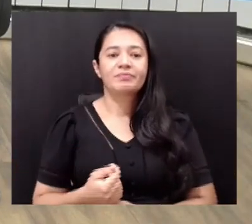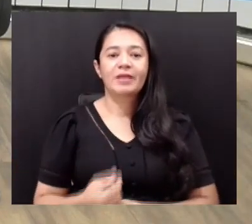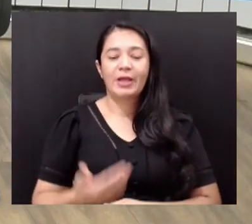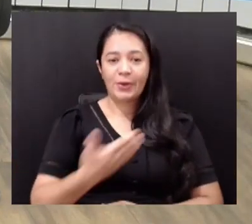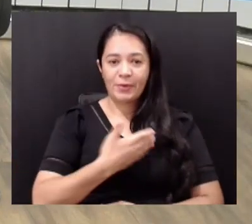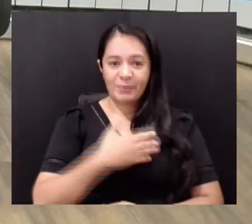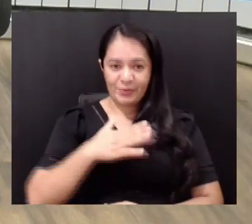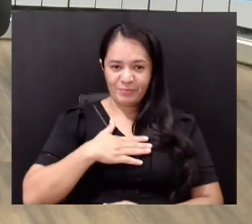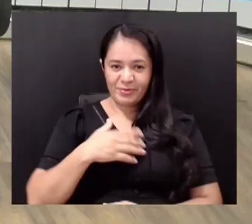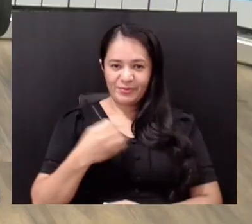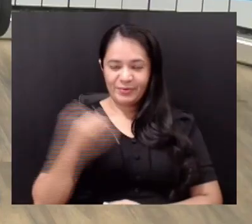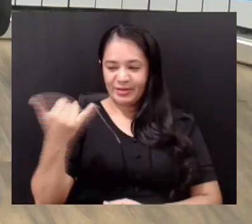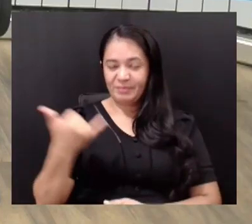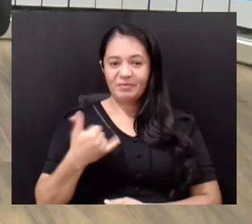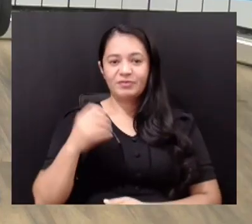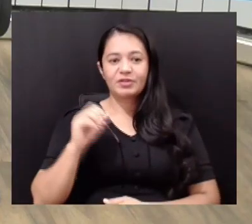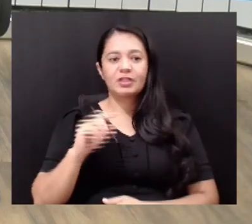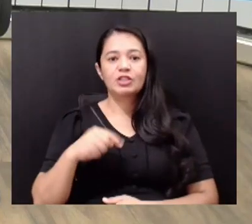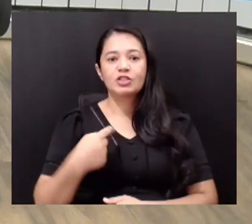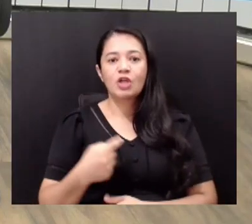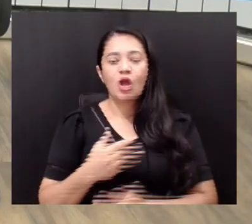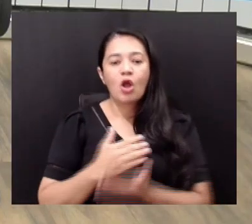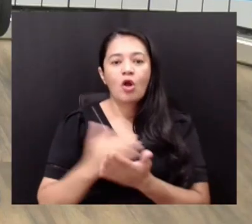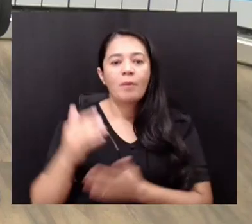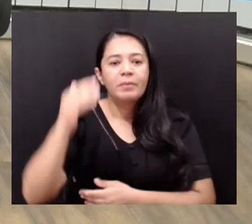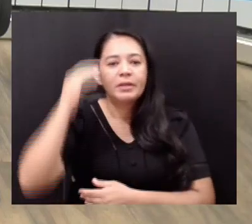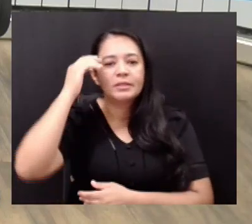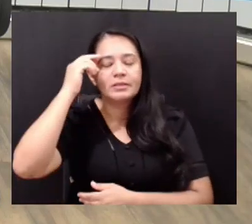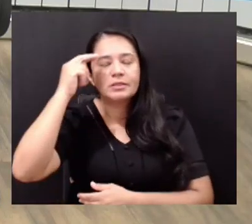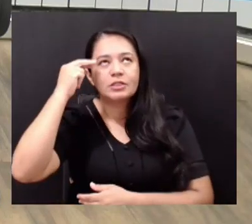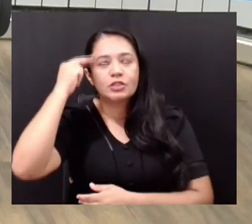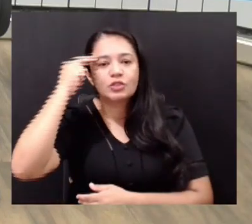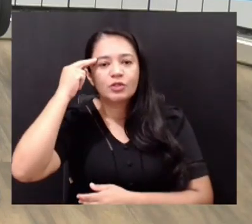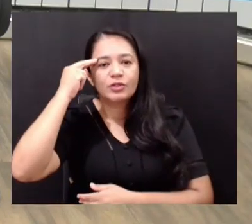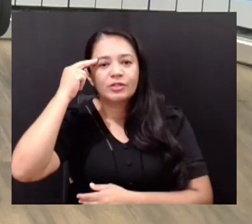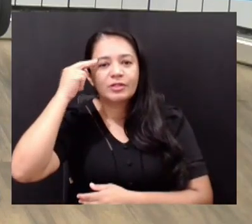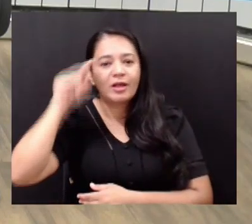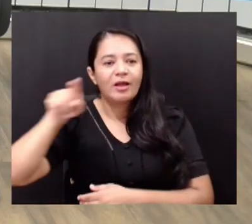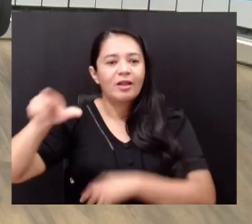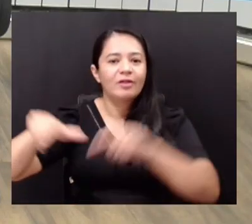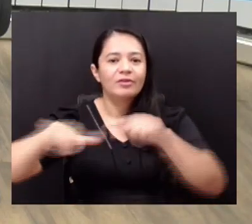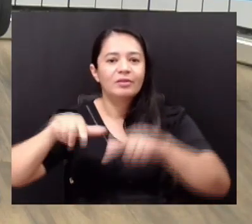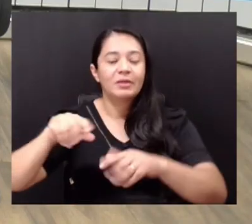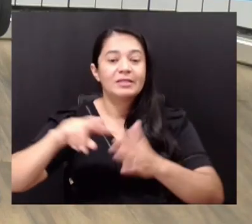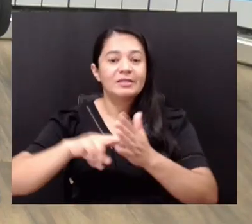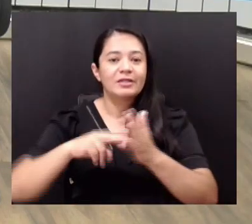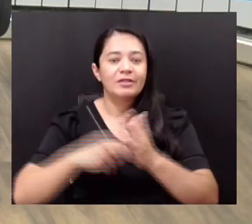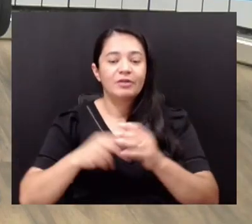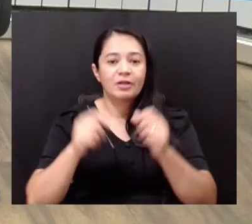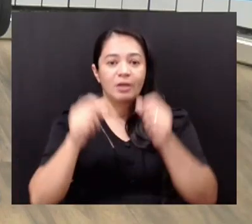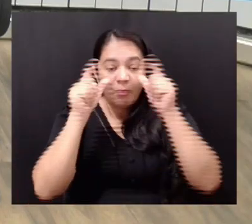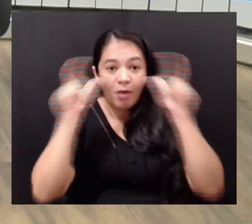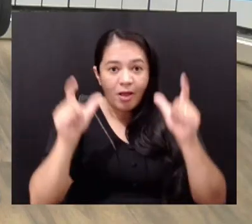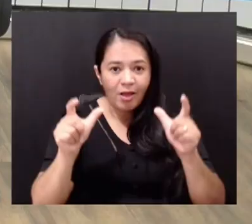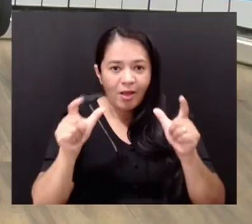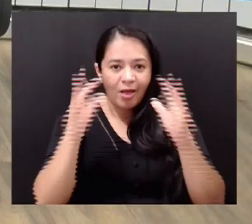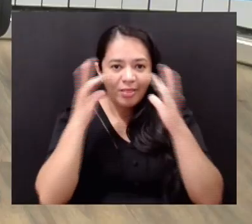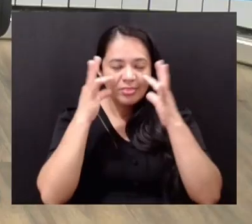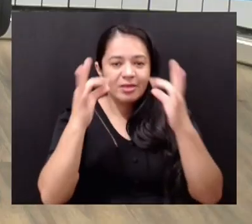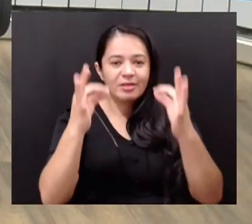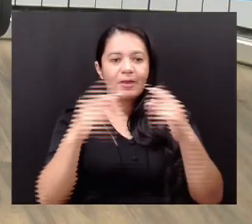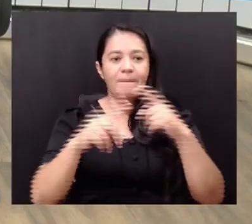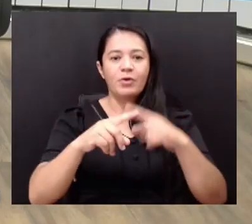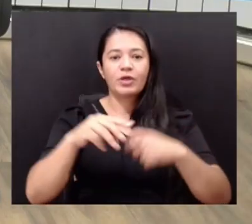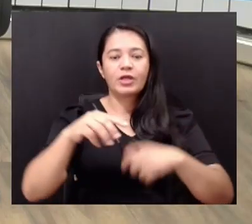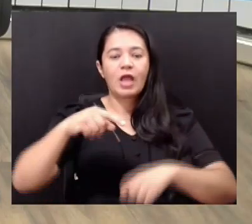gente começa a sonhar com o trabalho, é um alerta. Porque assim, o momento de descanso é